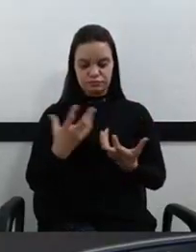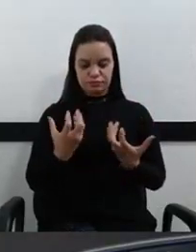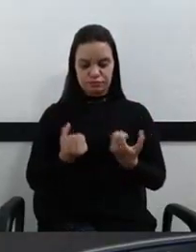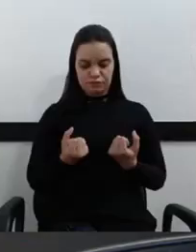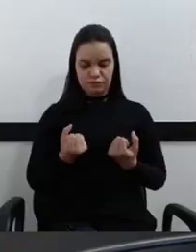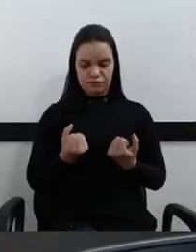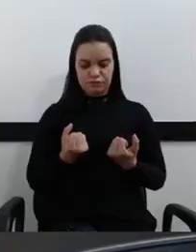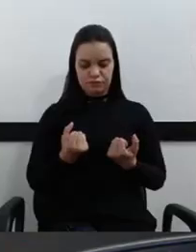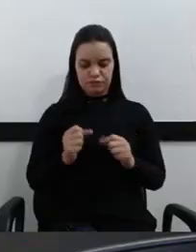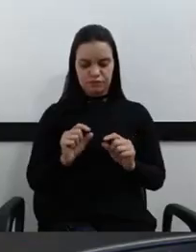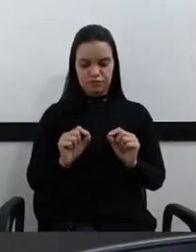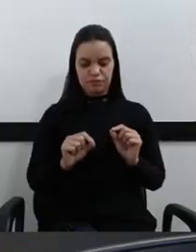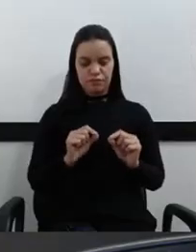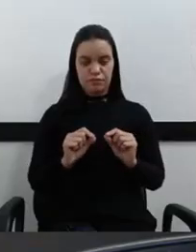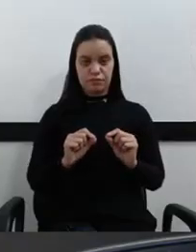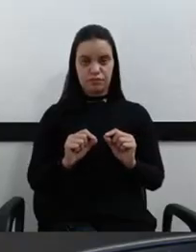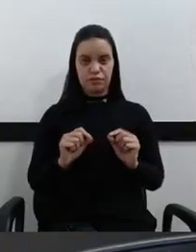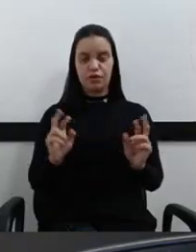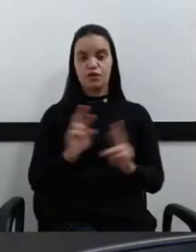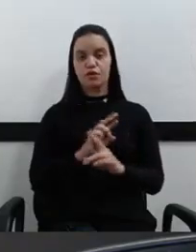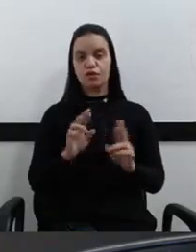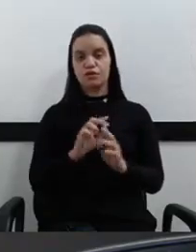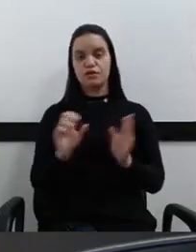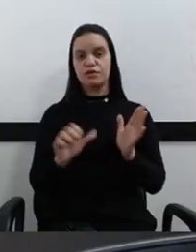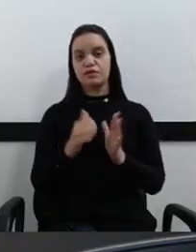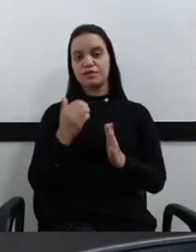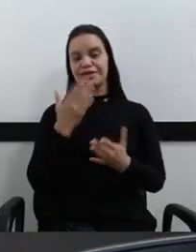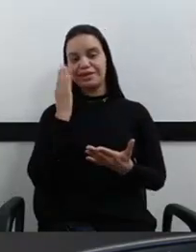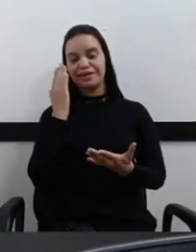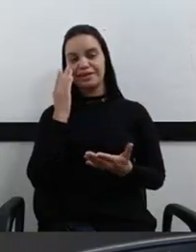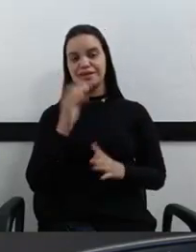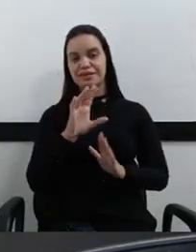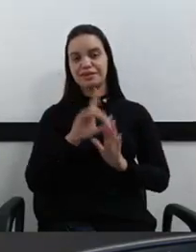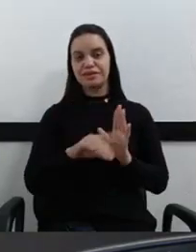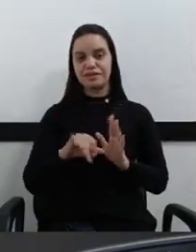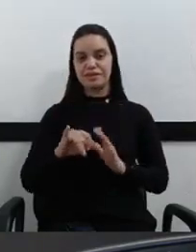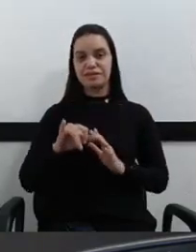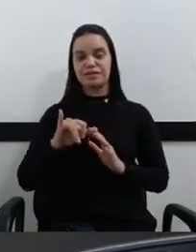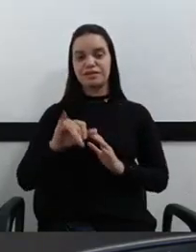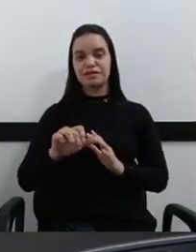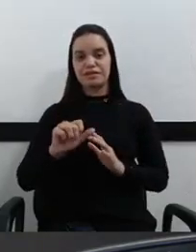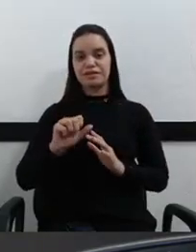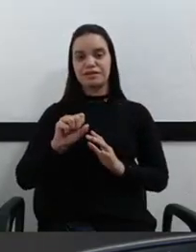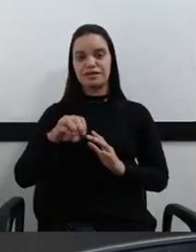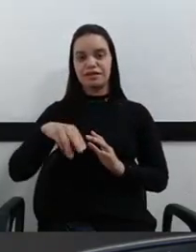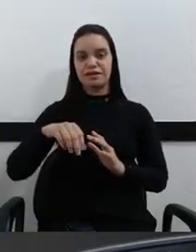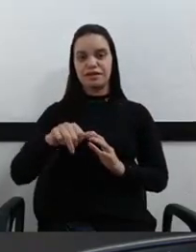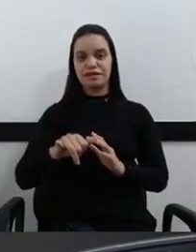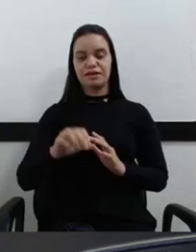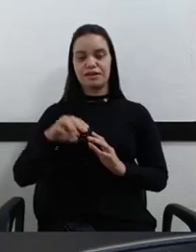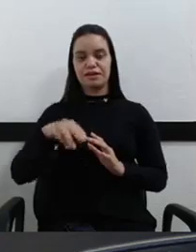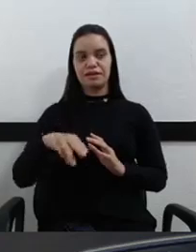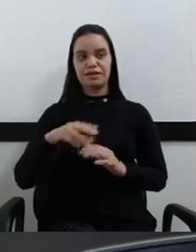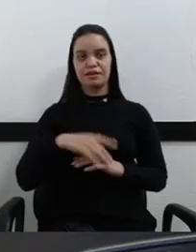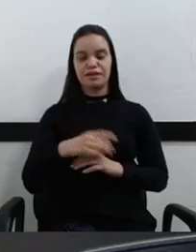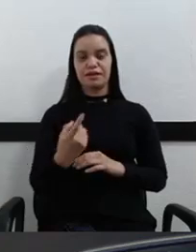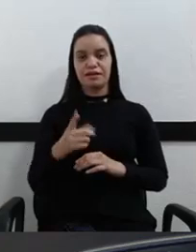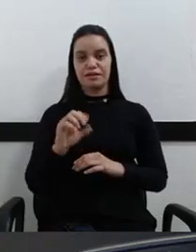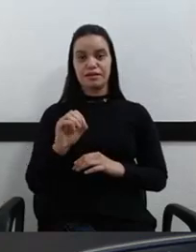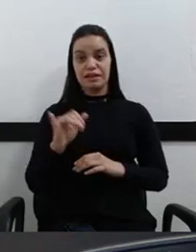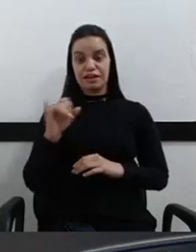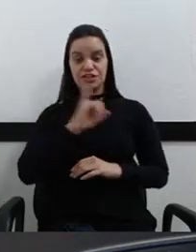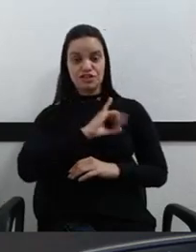de especialização do respectivo núcleo. Com relação ao primeiro critério, verifica-se que a defensora pública Yasmin Oliveira Mercadante Pestana é titular da 13ª Defensoria Pública de